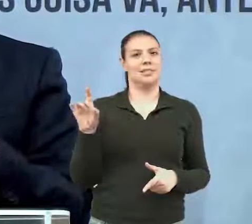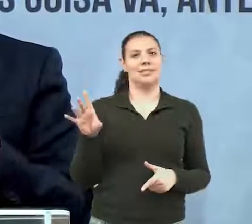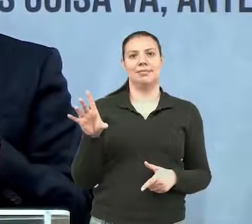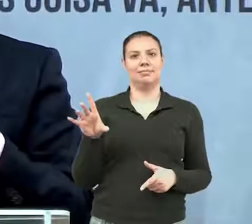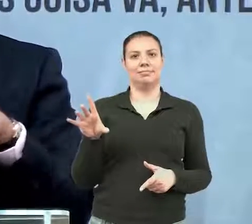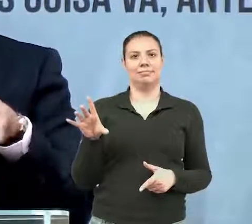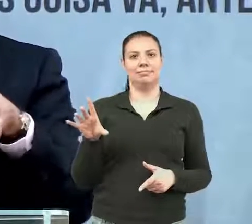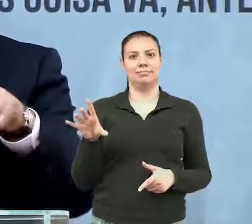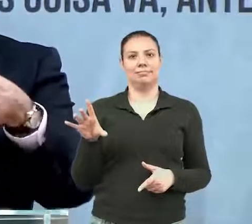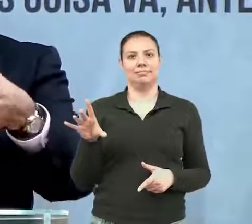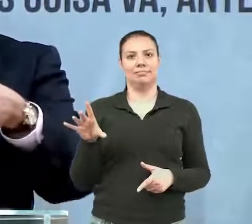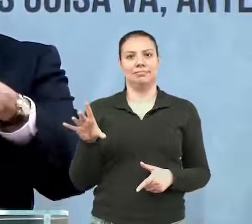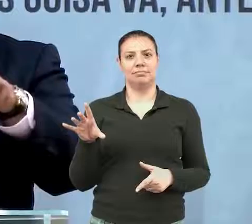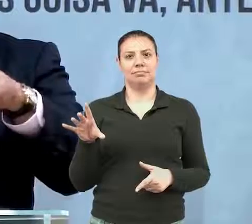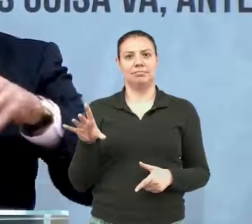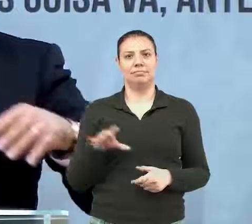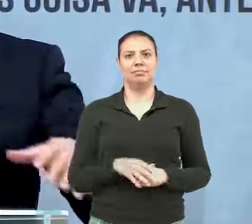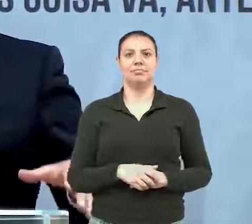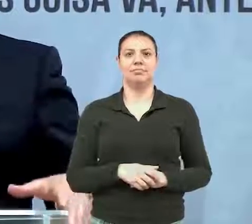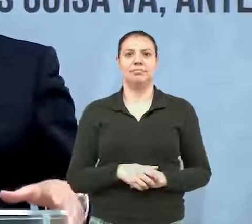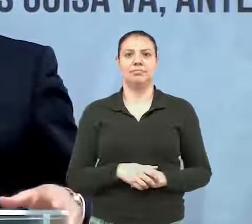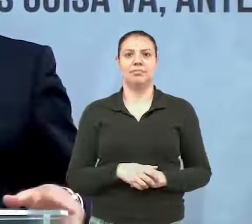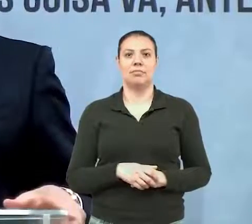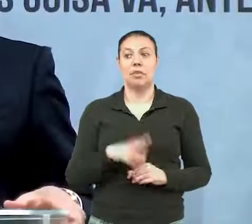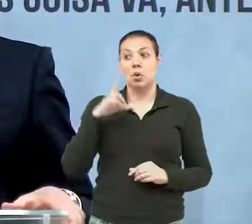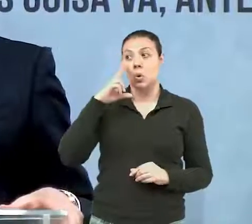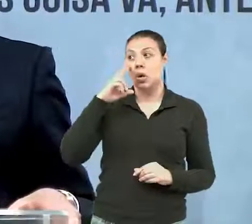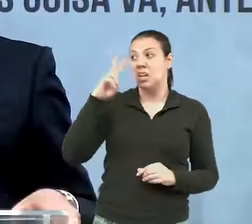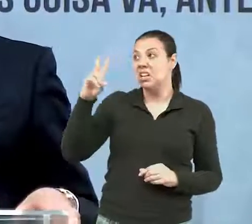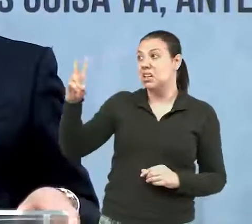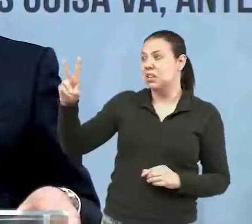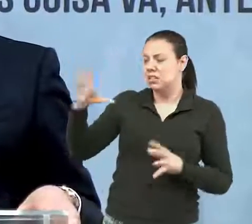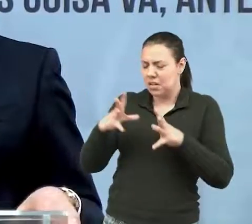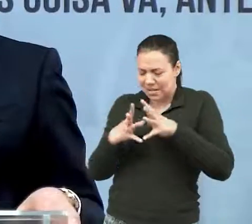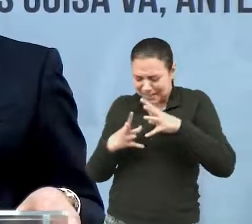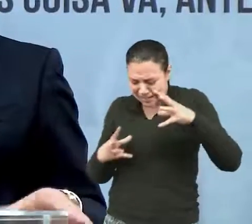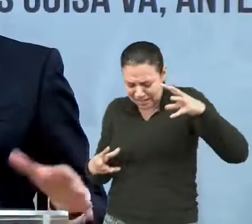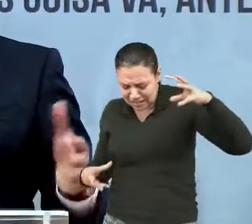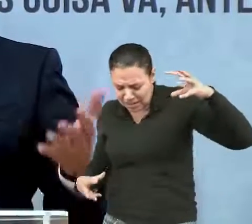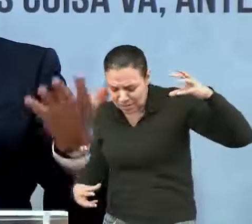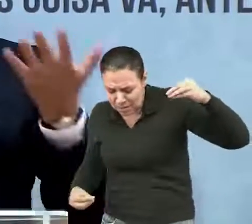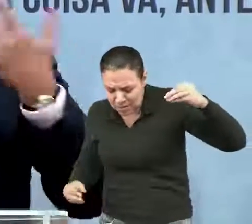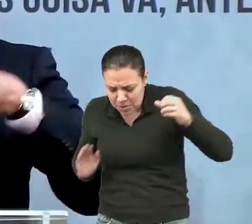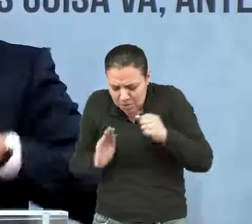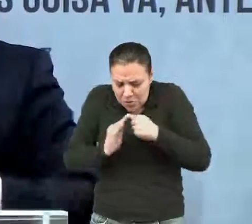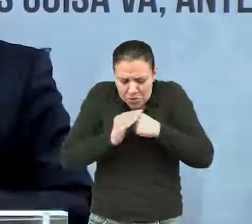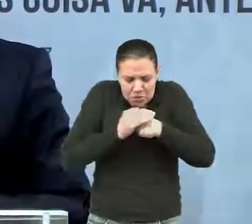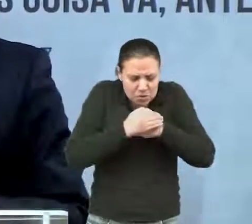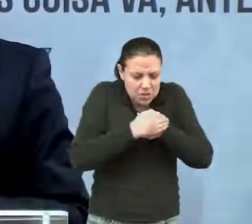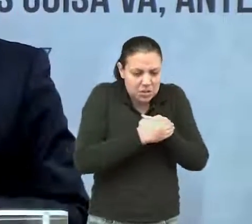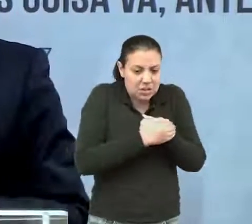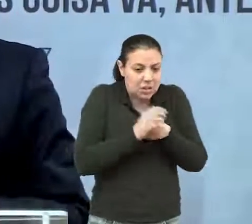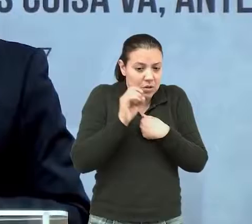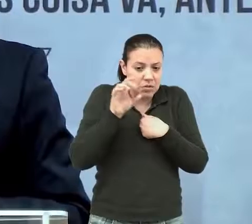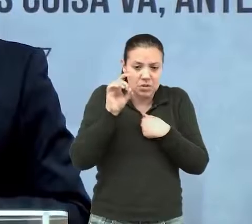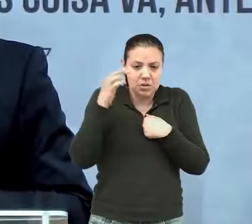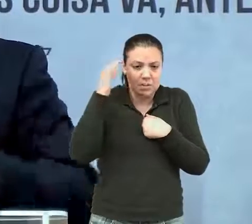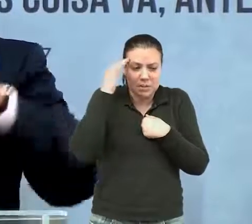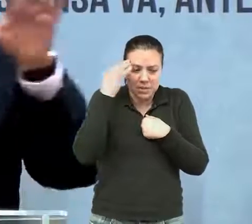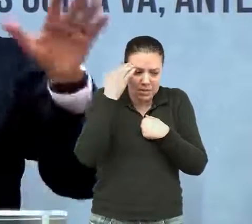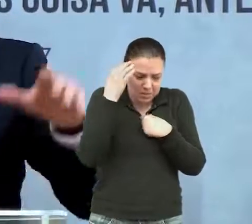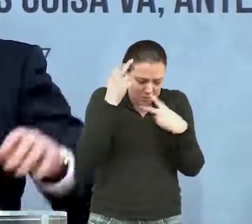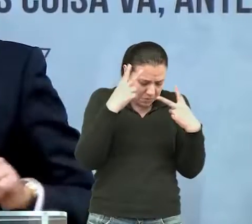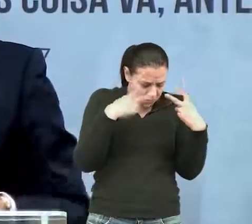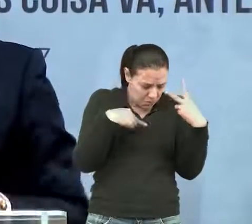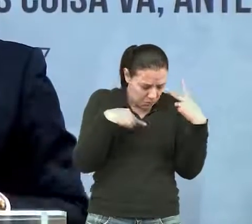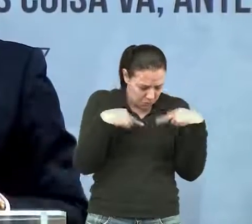apenas fazendo viagens pelos corredores escuros da sua alma, como que fazendo uma introspecção, nem